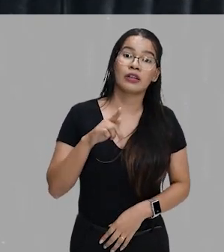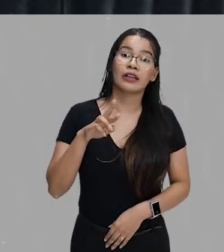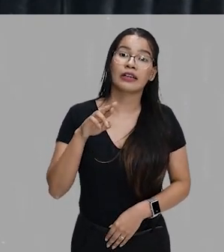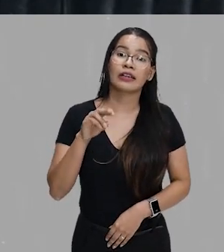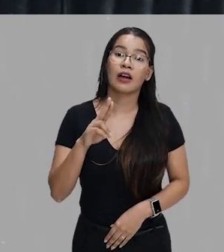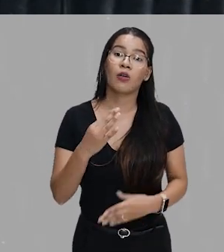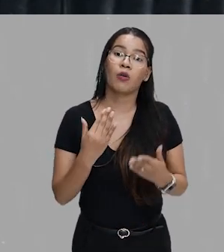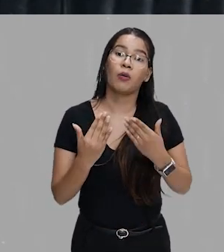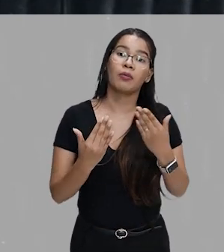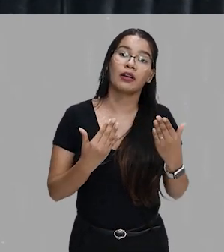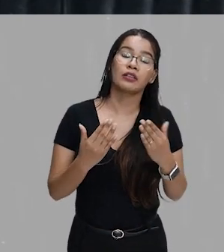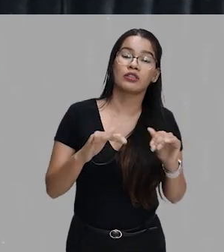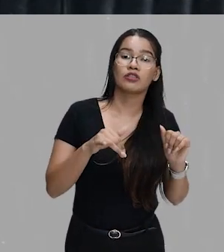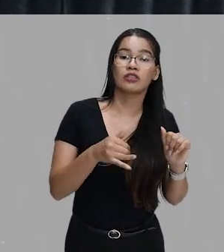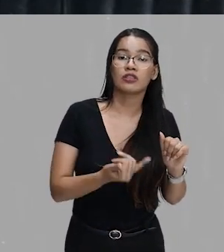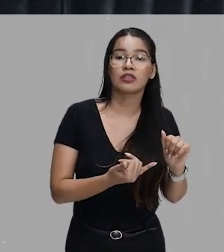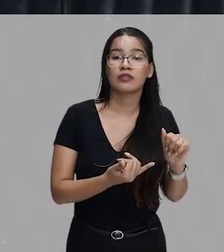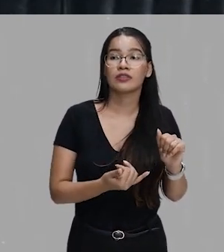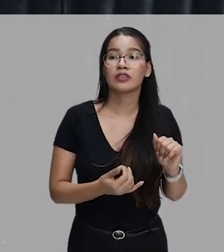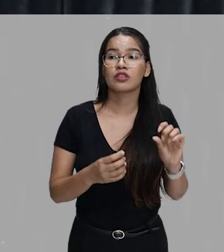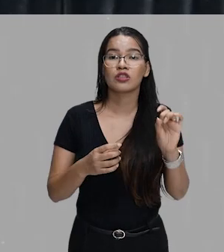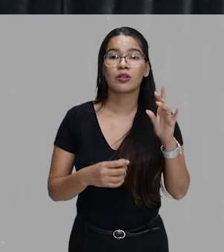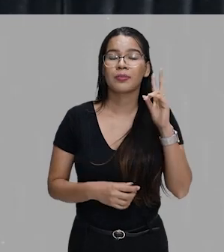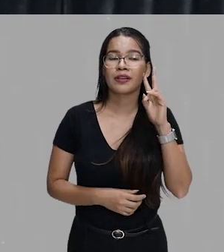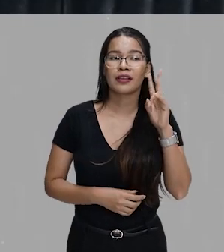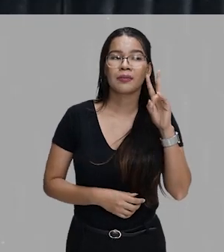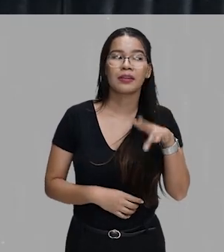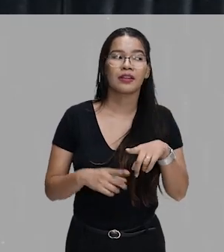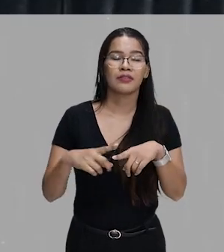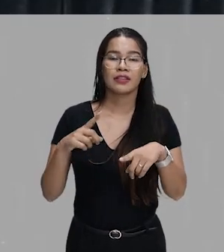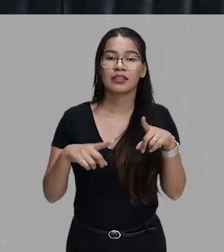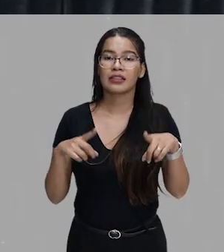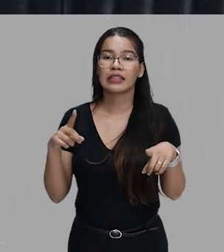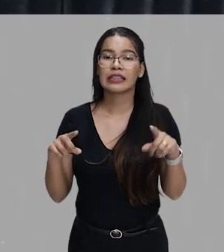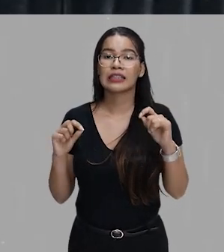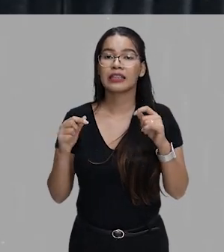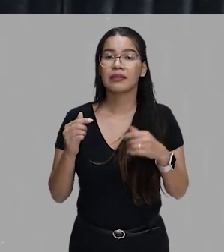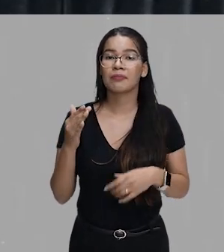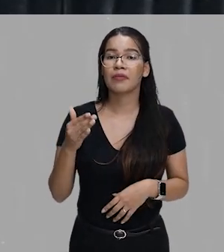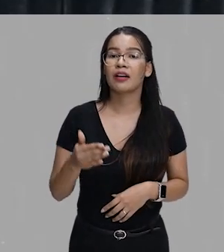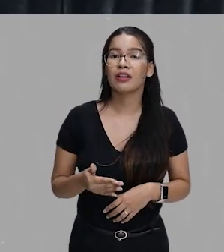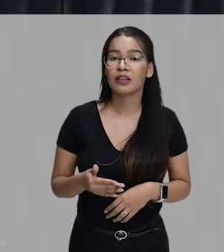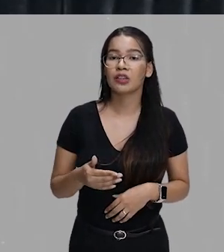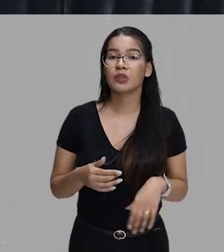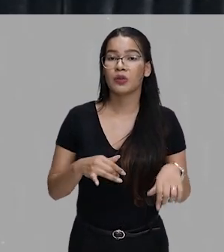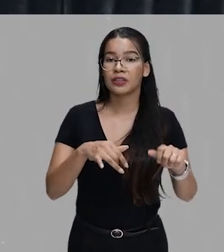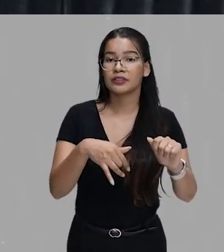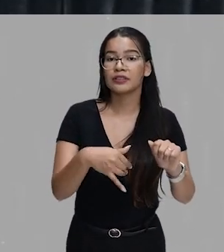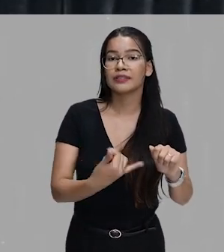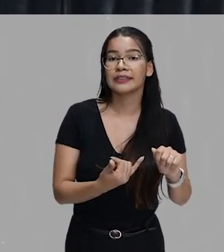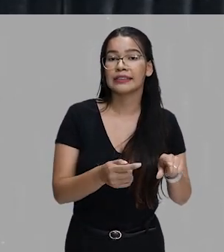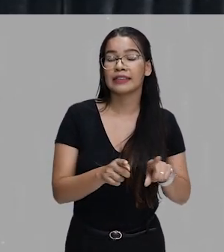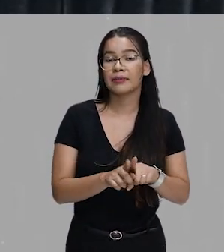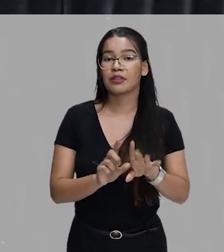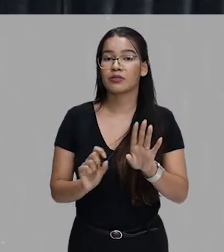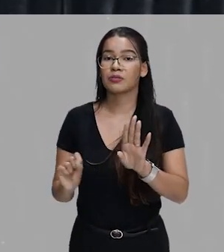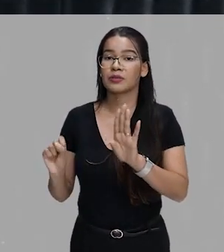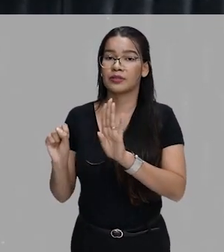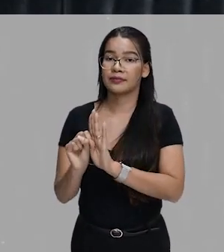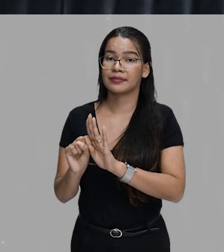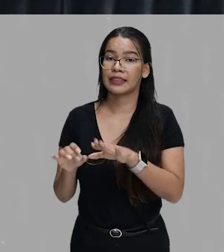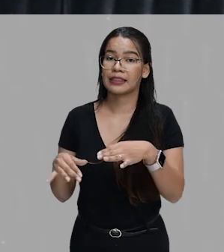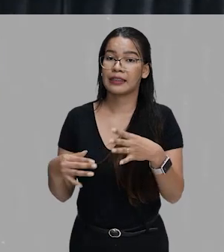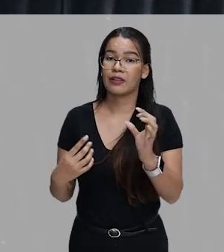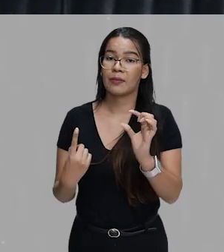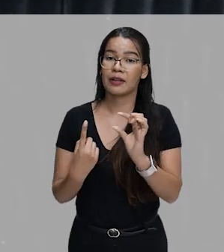comparativo dos adjetivos, de superioridade, só para lembrar dessas flexões que estão presentes no adjetivo e no substantivo, tá? Então,